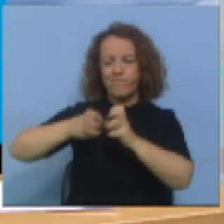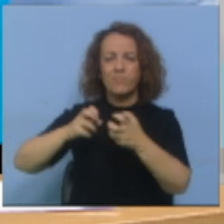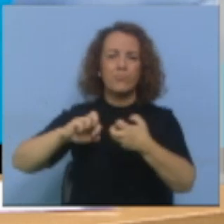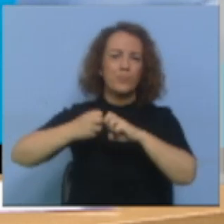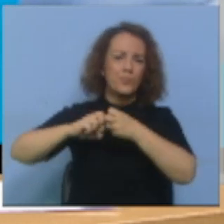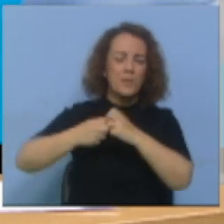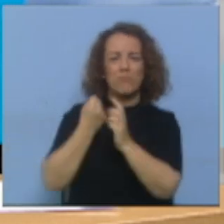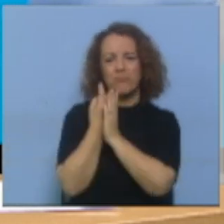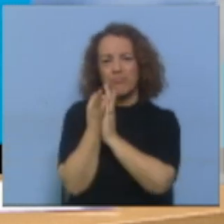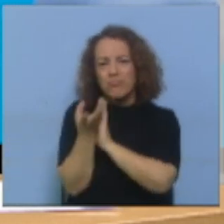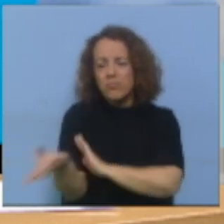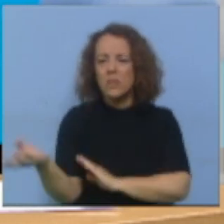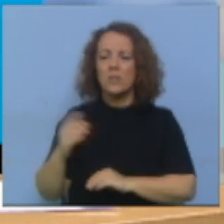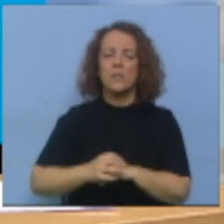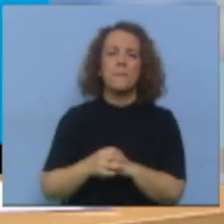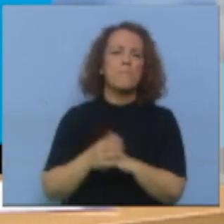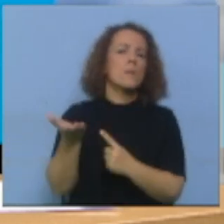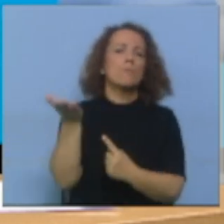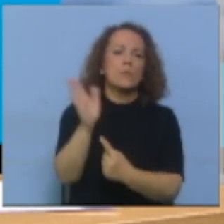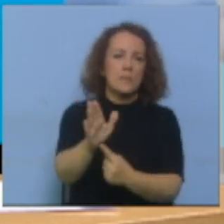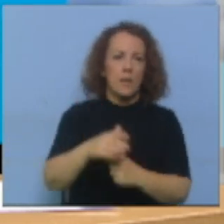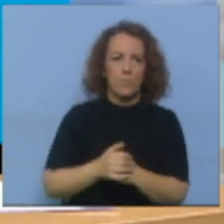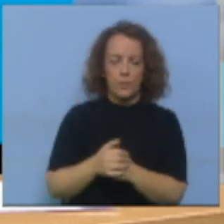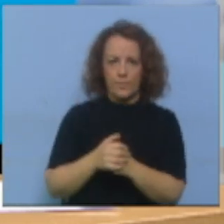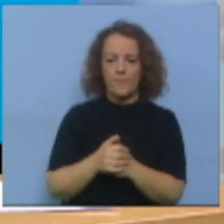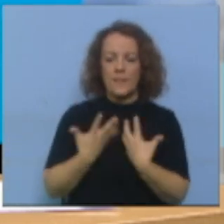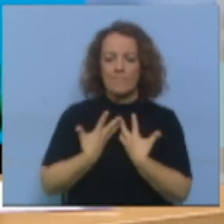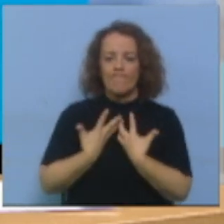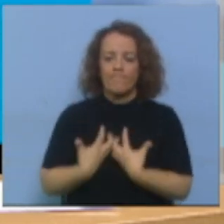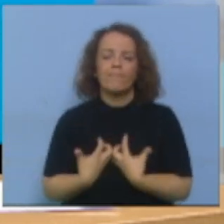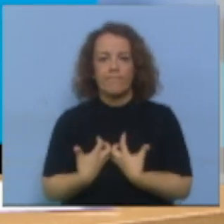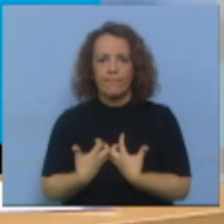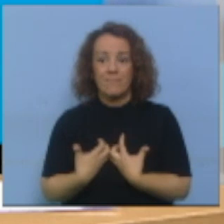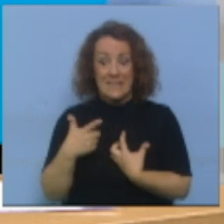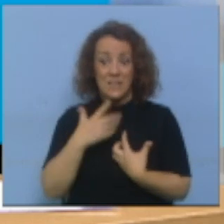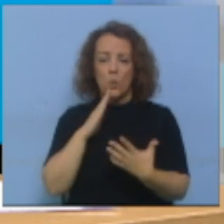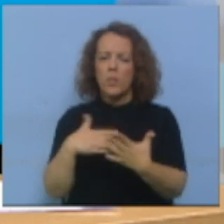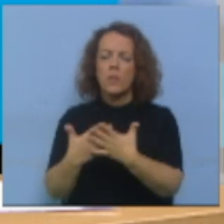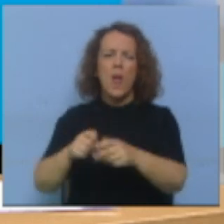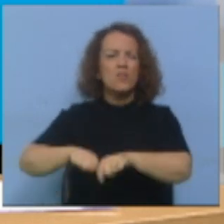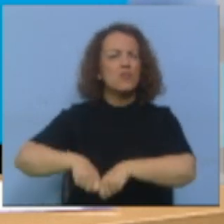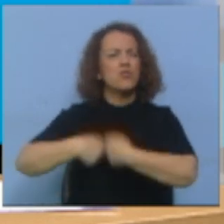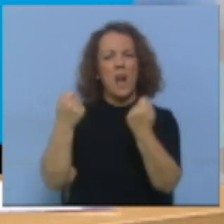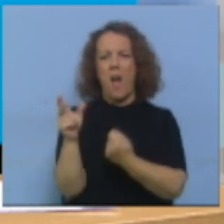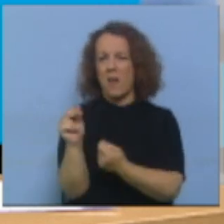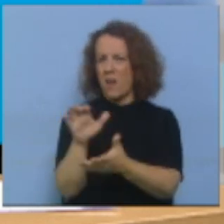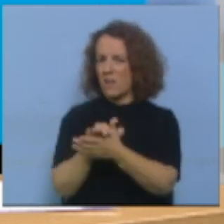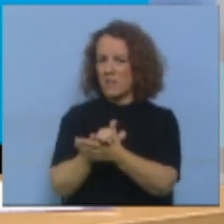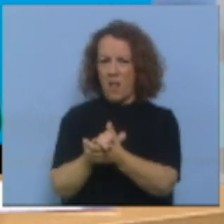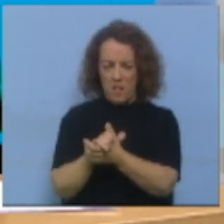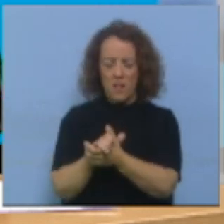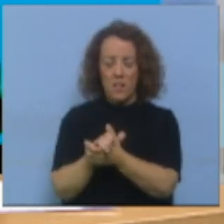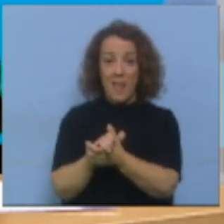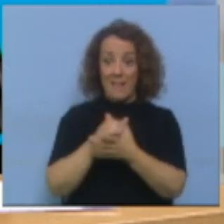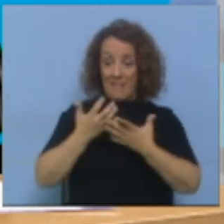intoxicada. Por exemplo, a história do ressentimento é algo que mata as relações. E neste momento